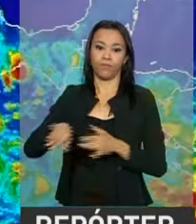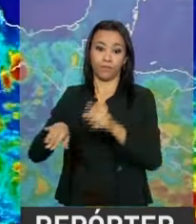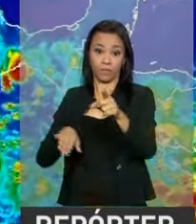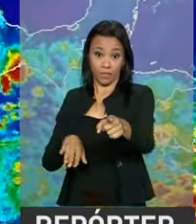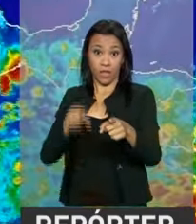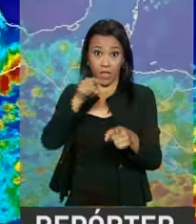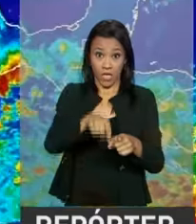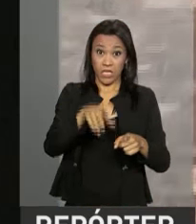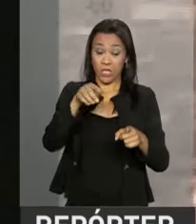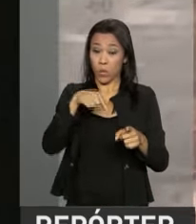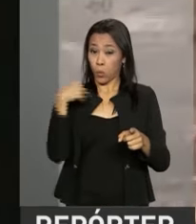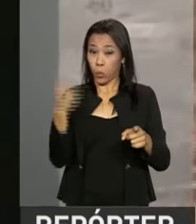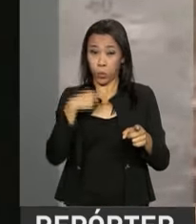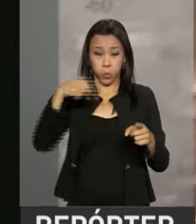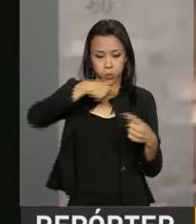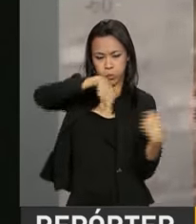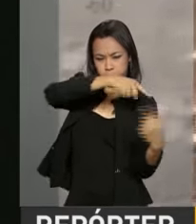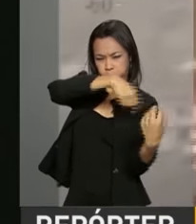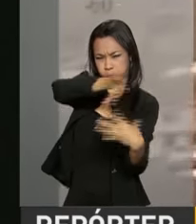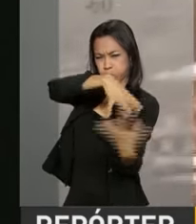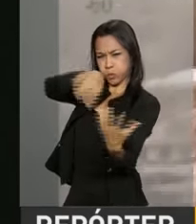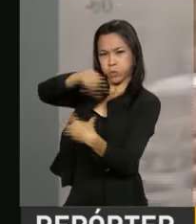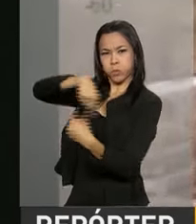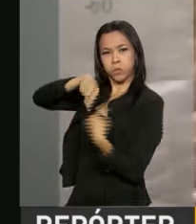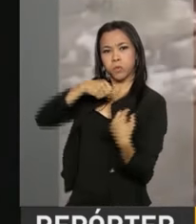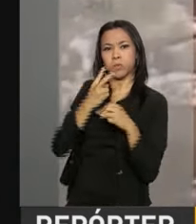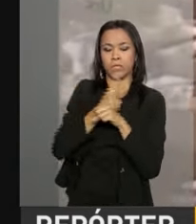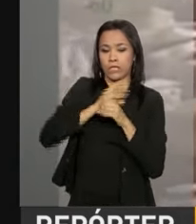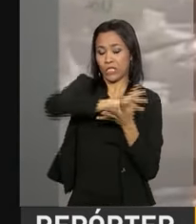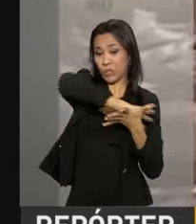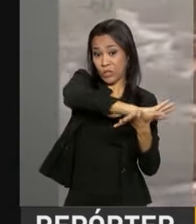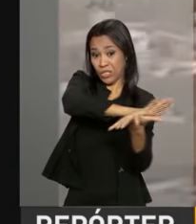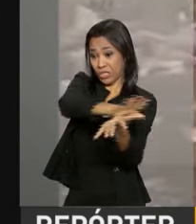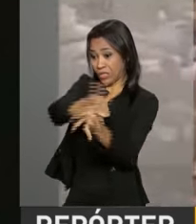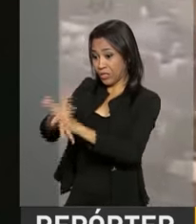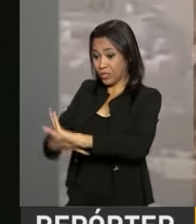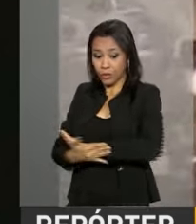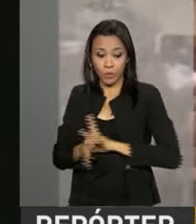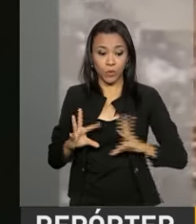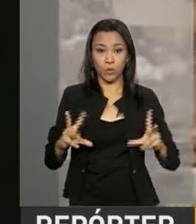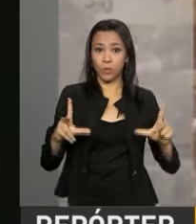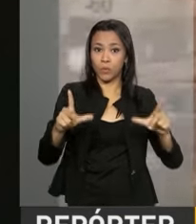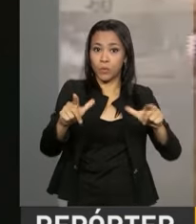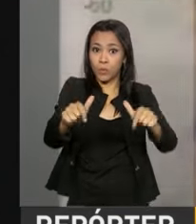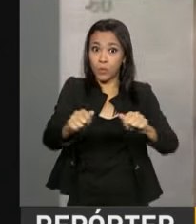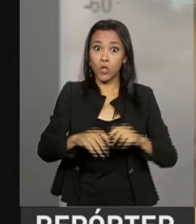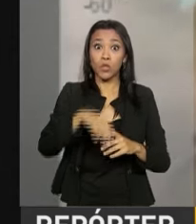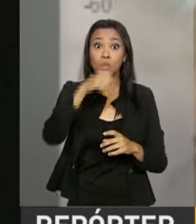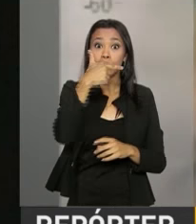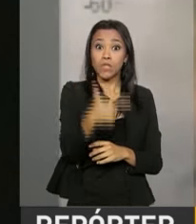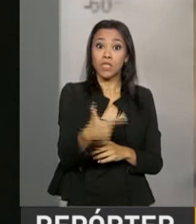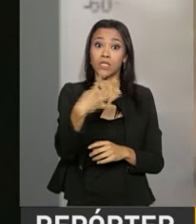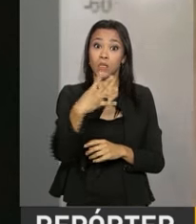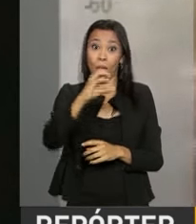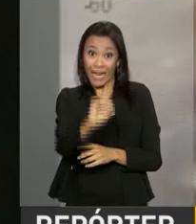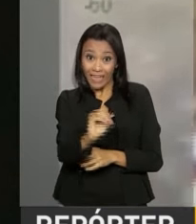O furacão Méfou pelo Haiti avaçaladora. A velocidade do vento passou de 240